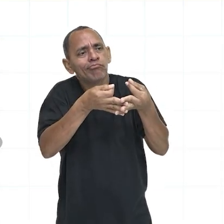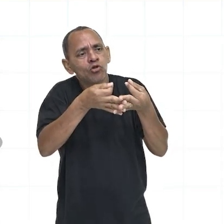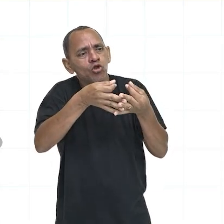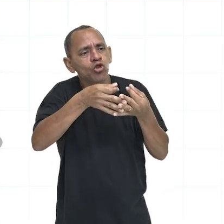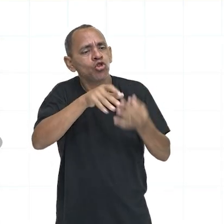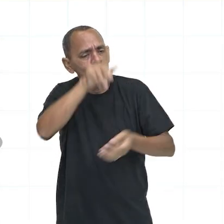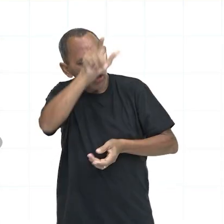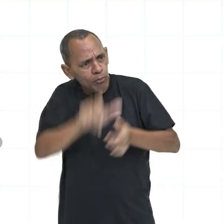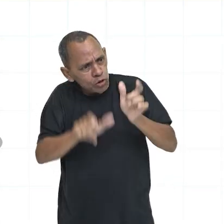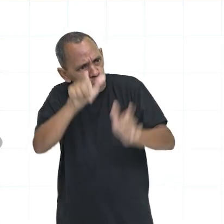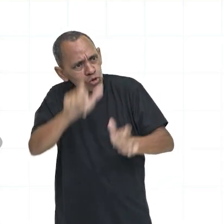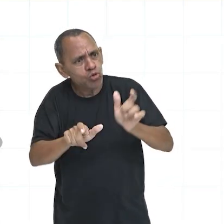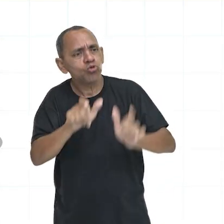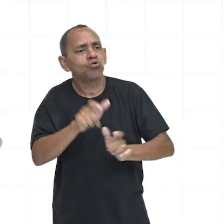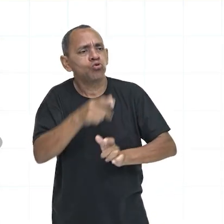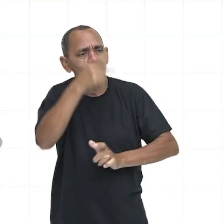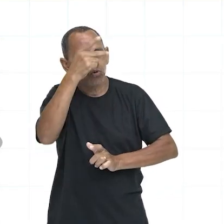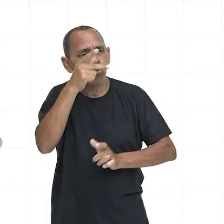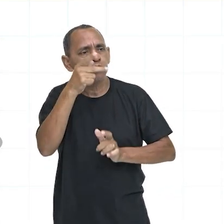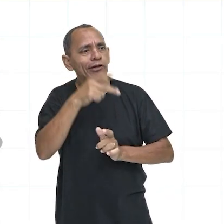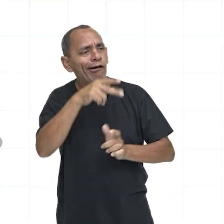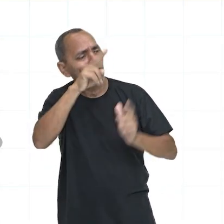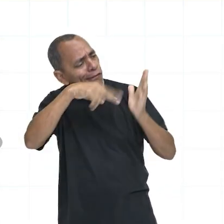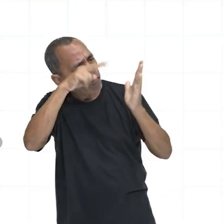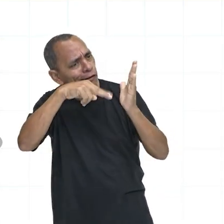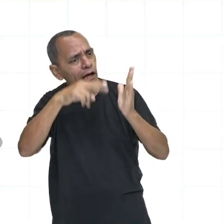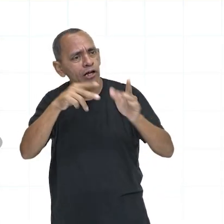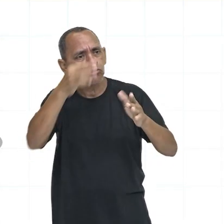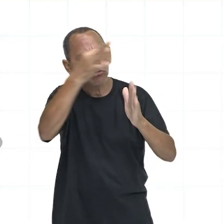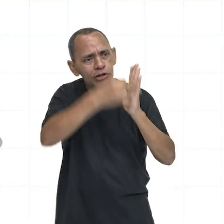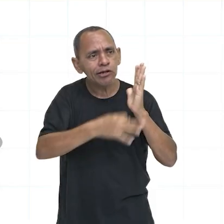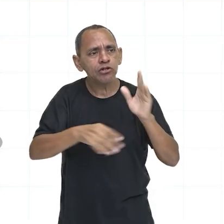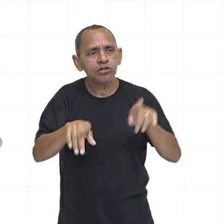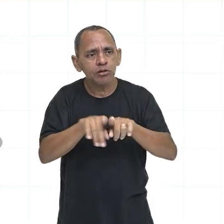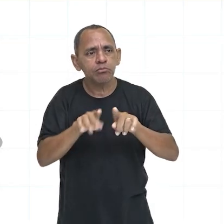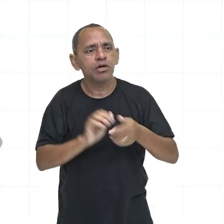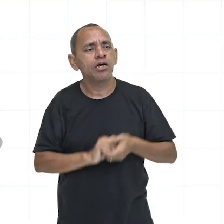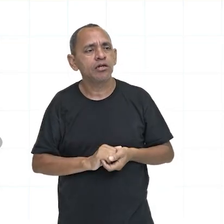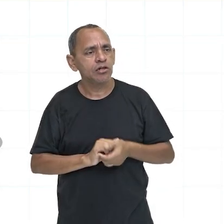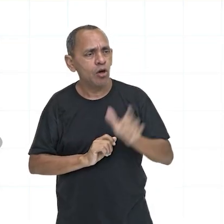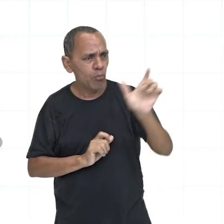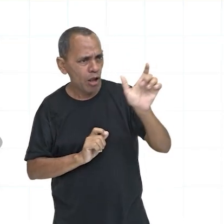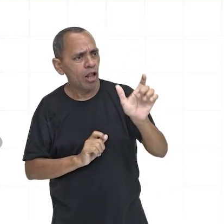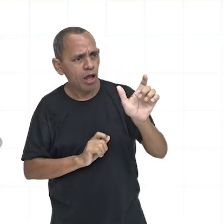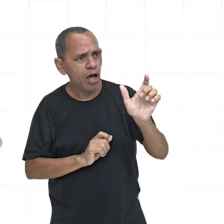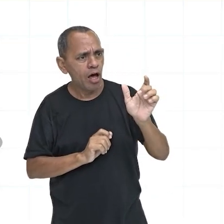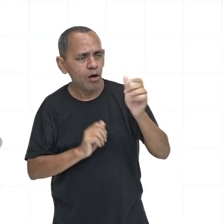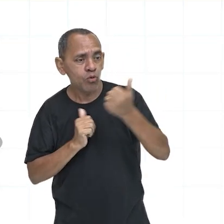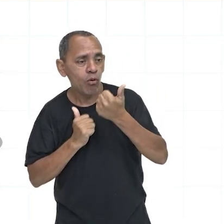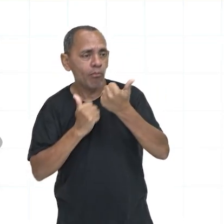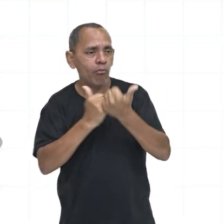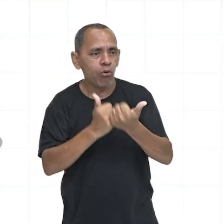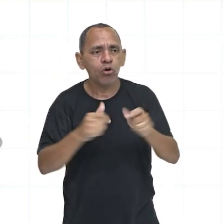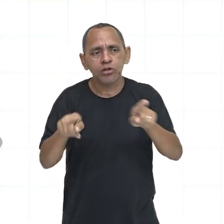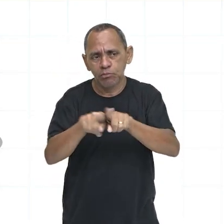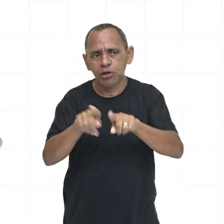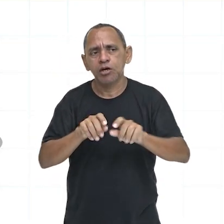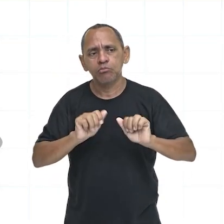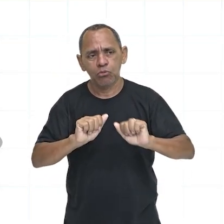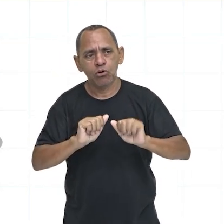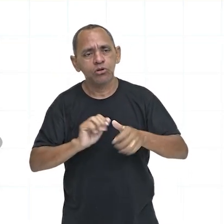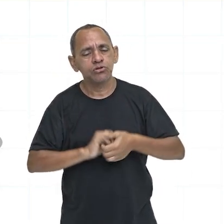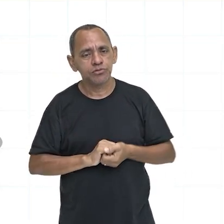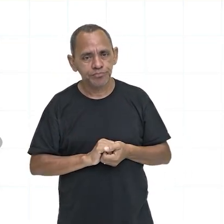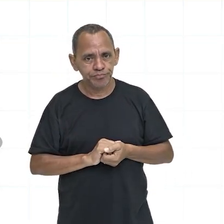transmitir informações representadas por palavras. Reconhecê-las é um auxílio bastante útil à leitura. Então, a depender do meu